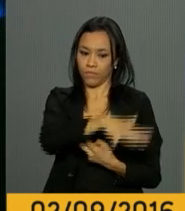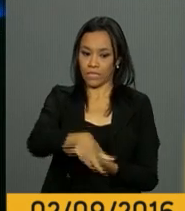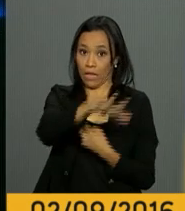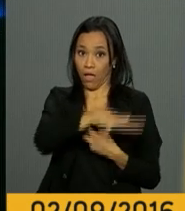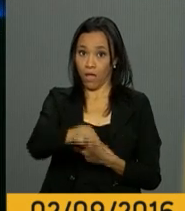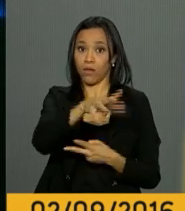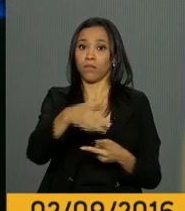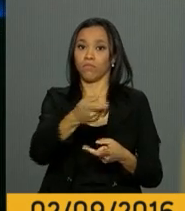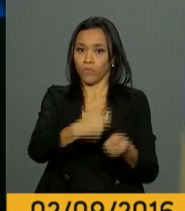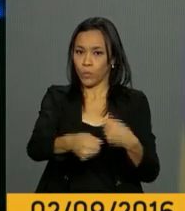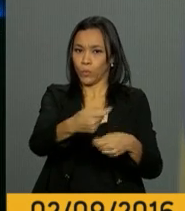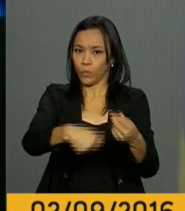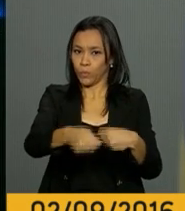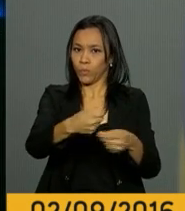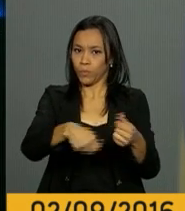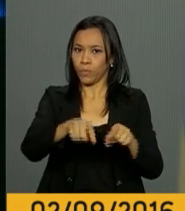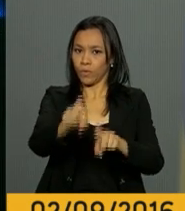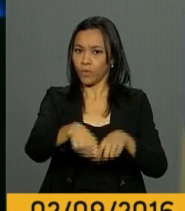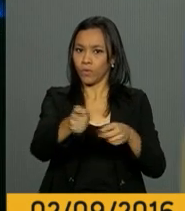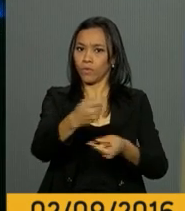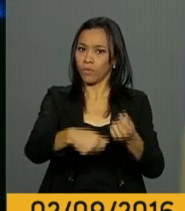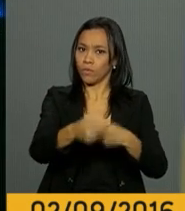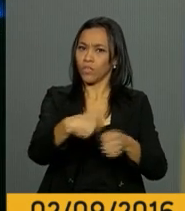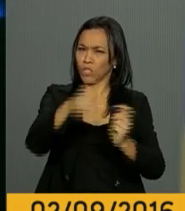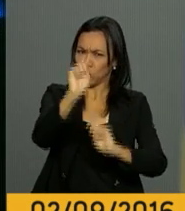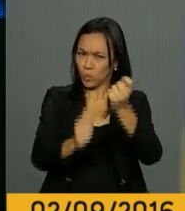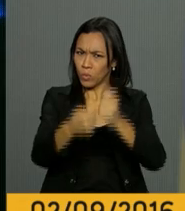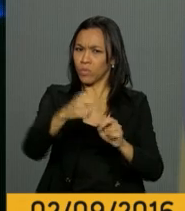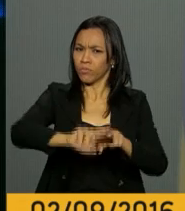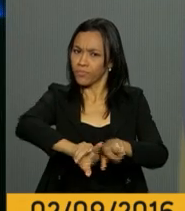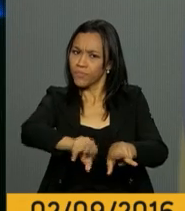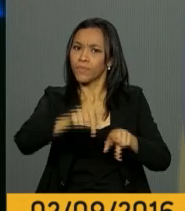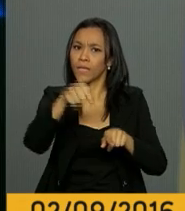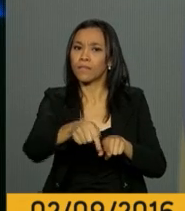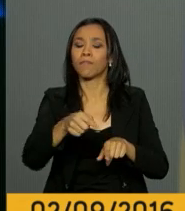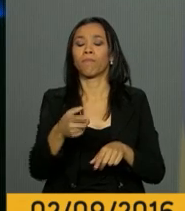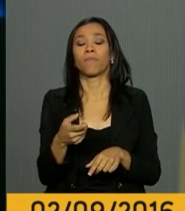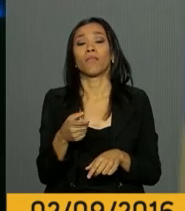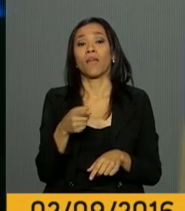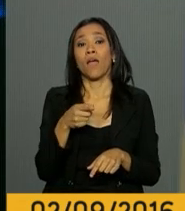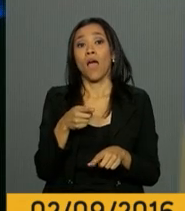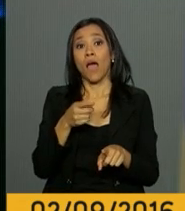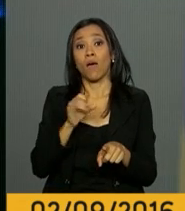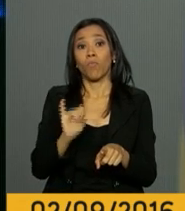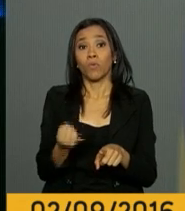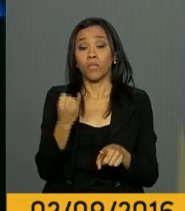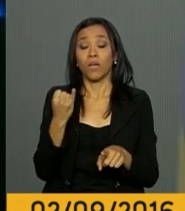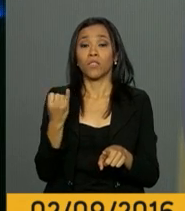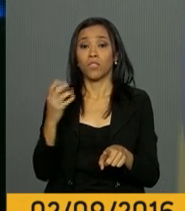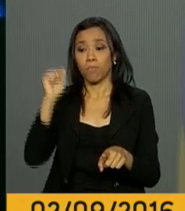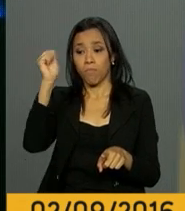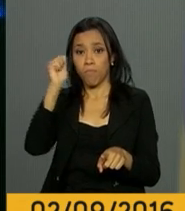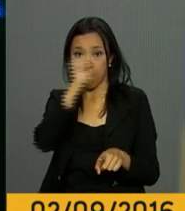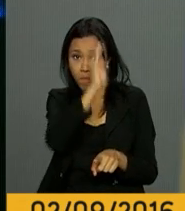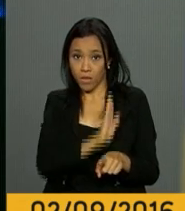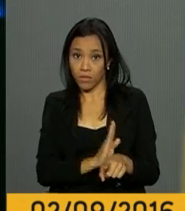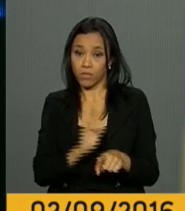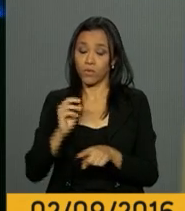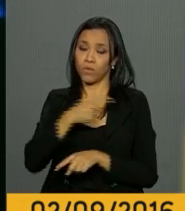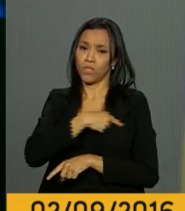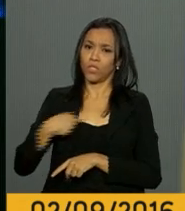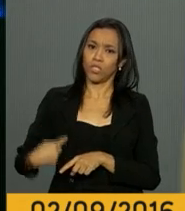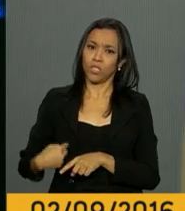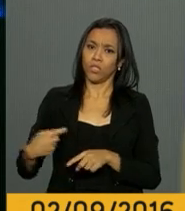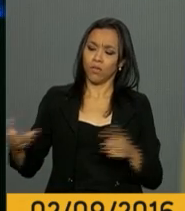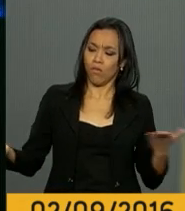desfrutantes e apoiadores do agronegócio, as oportunidades entre Brasil e China são